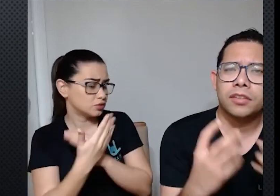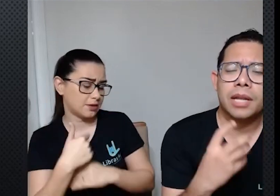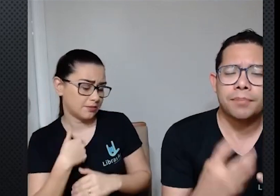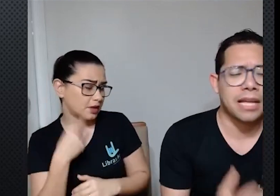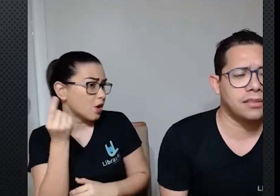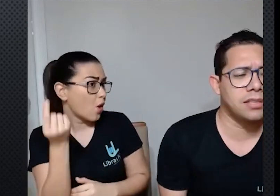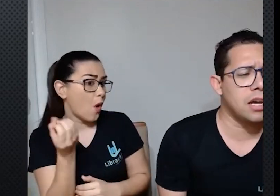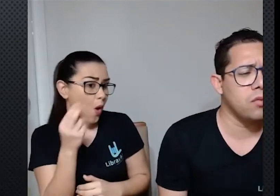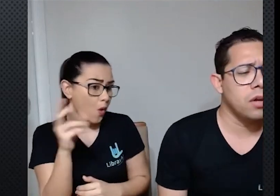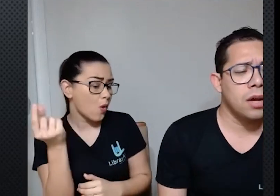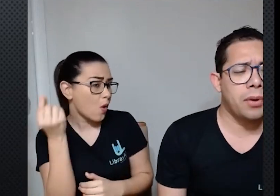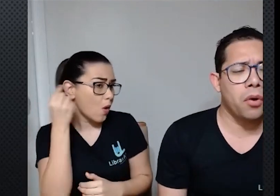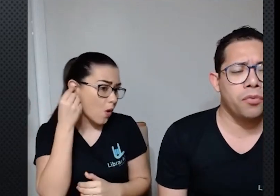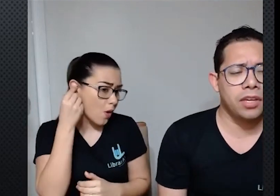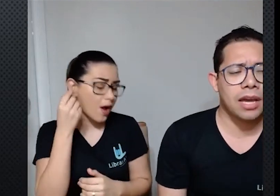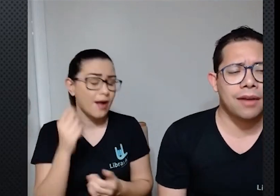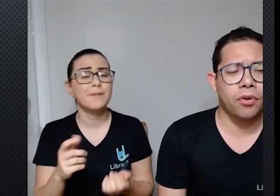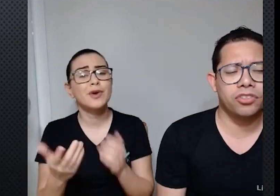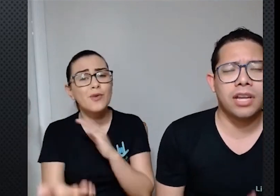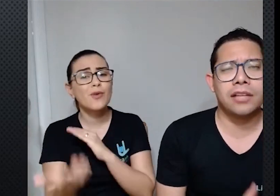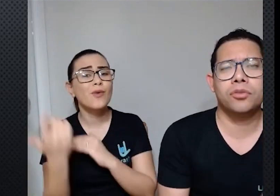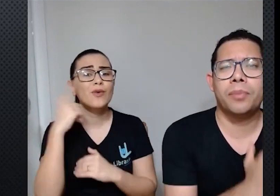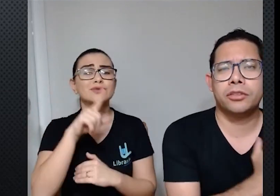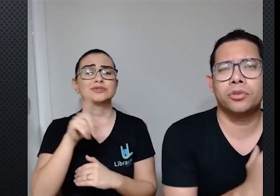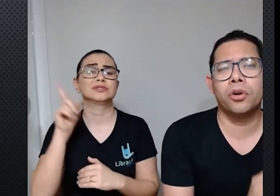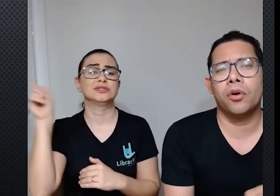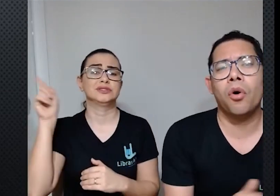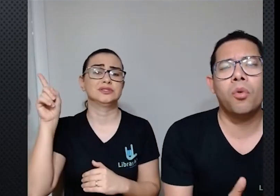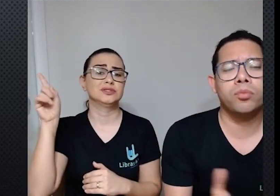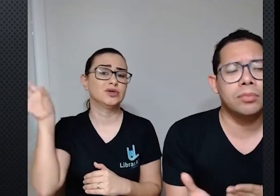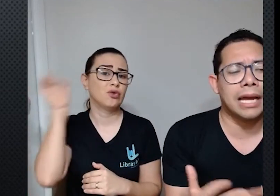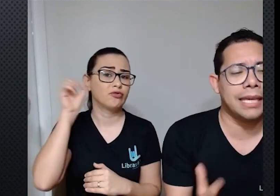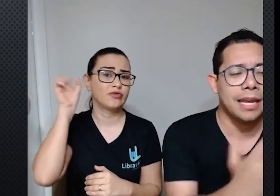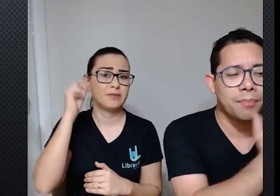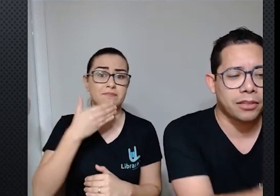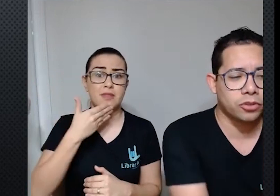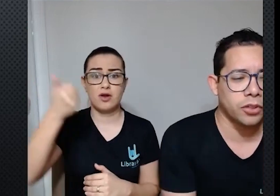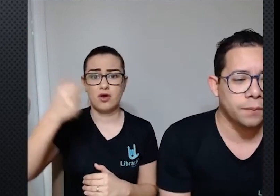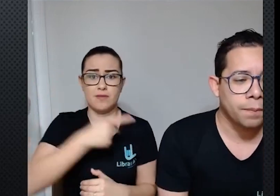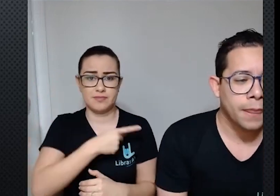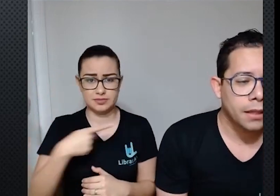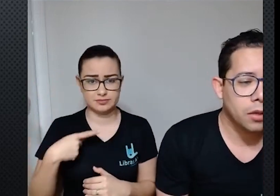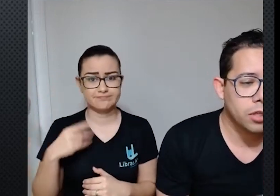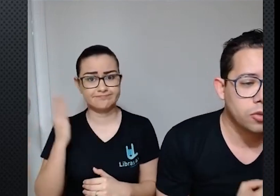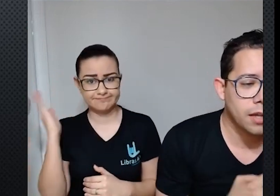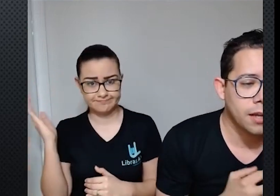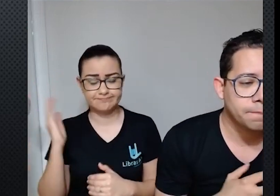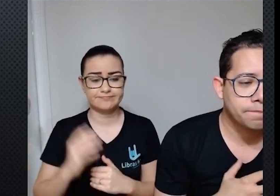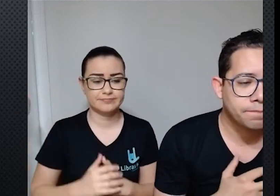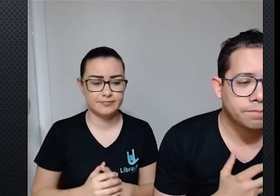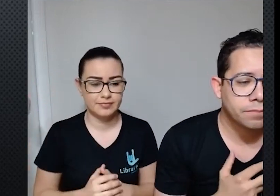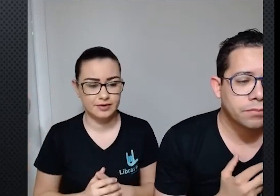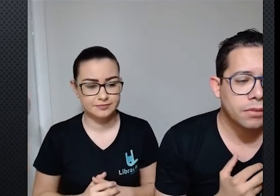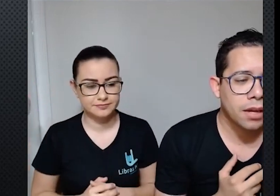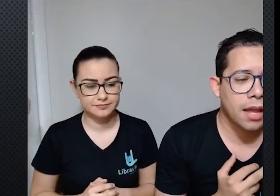gente faz uma adaptação para eu ouvir a voz direto do pastor ou daquele pastor. Então isso